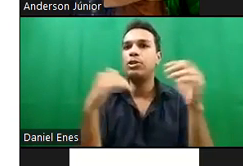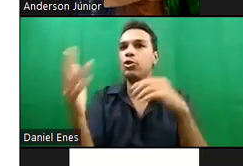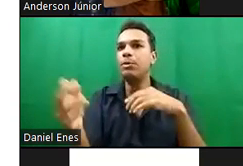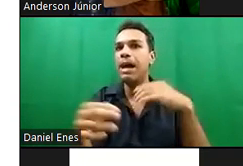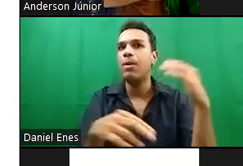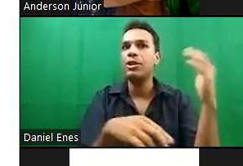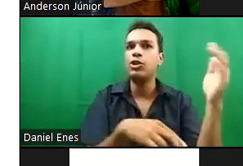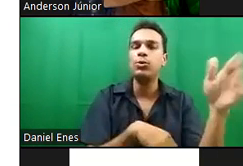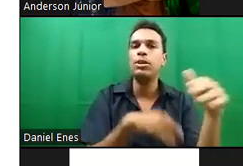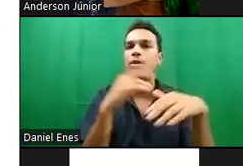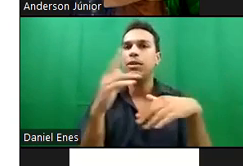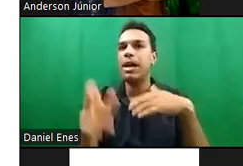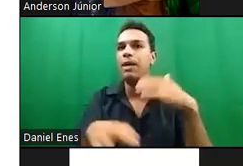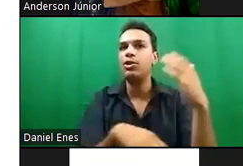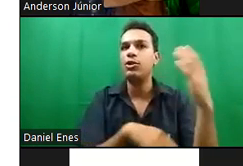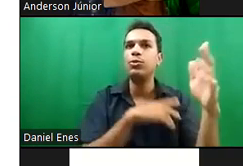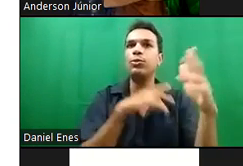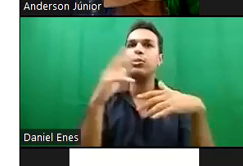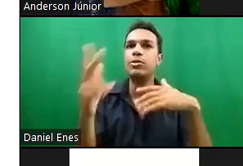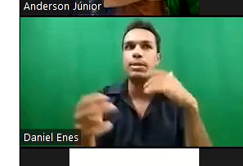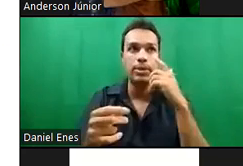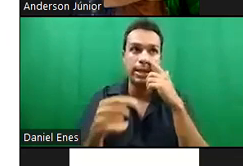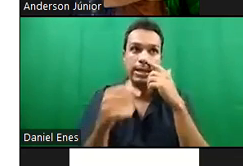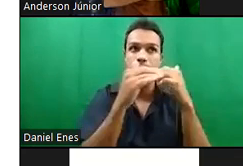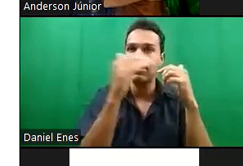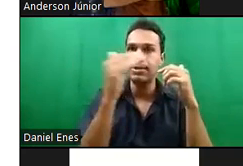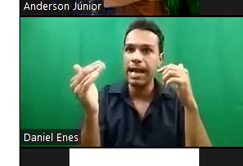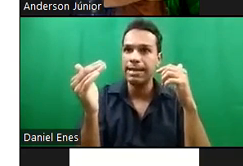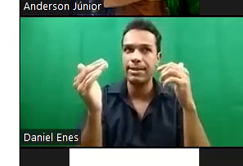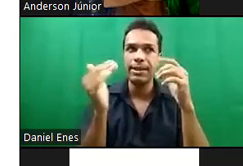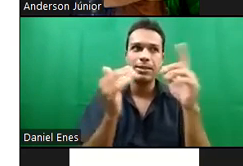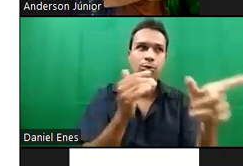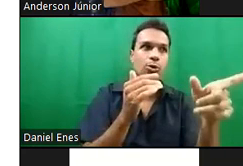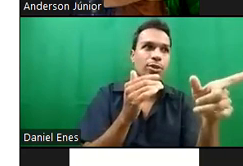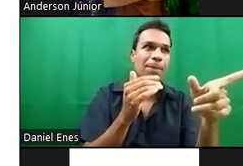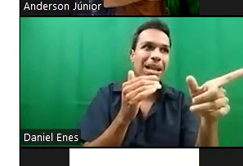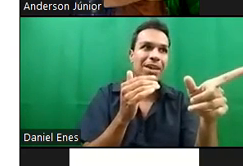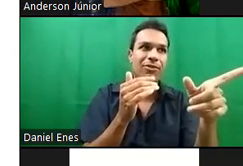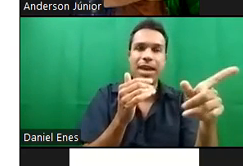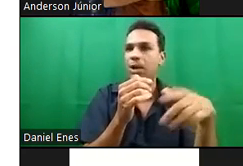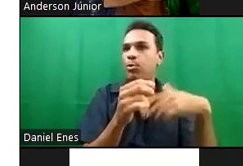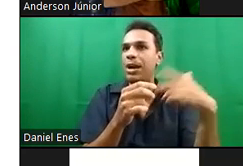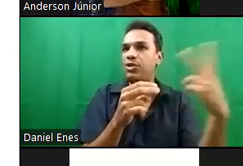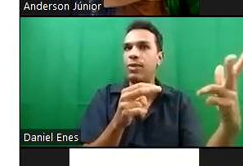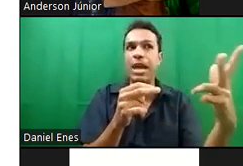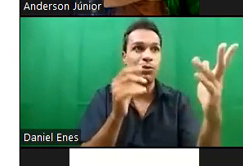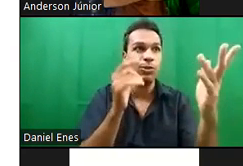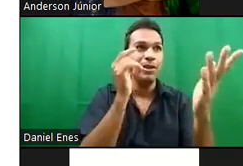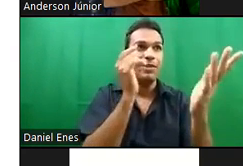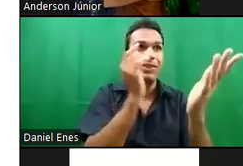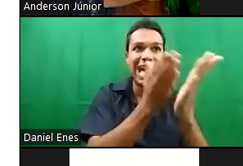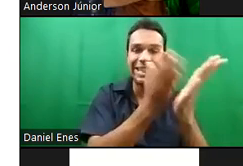adjunto adnominal, adjunto adverbial, adjunto de não sei o quê. Isso são sintaxe. Se eu estou usando a palavra verbo,